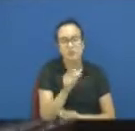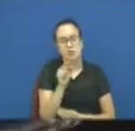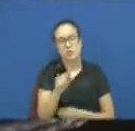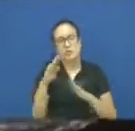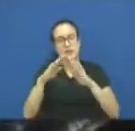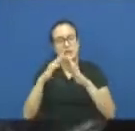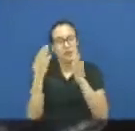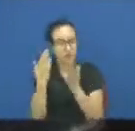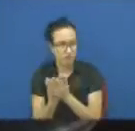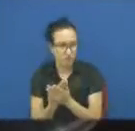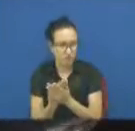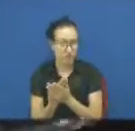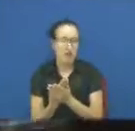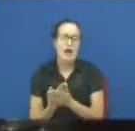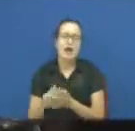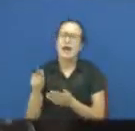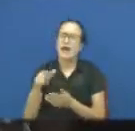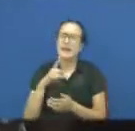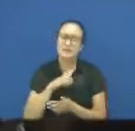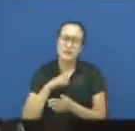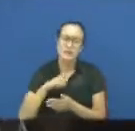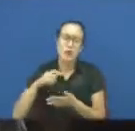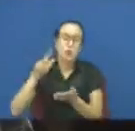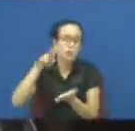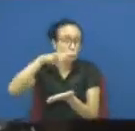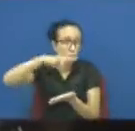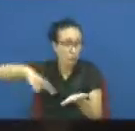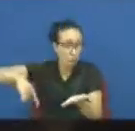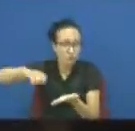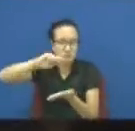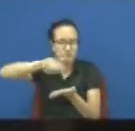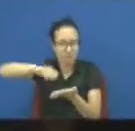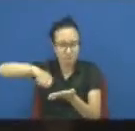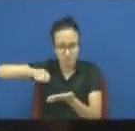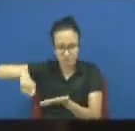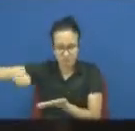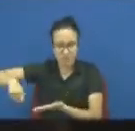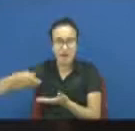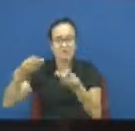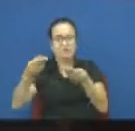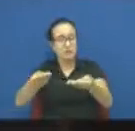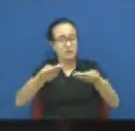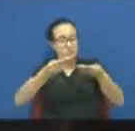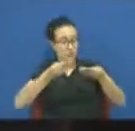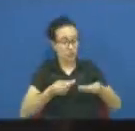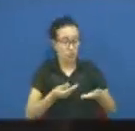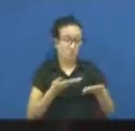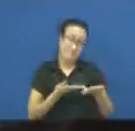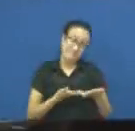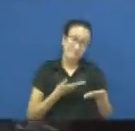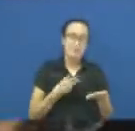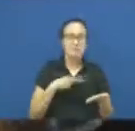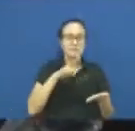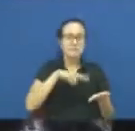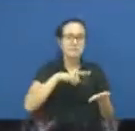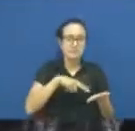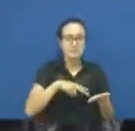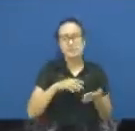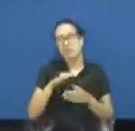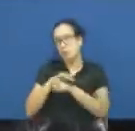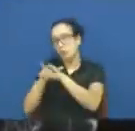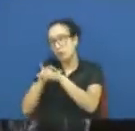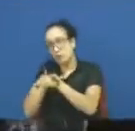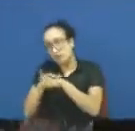300 assinaturas trouxeram em todos os gabinetes, para todos os vereadores. E eu conversei com a vereadora Érica Monteiro Moraes, que é professora, que